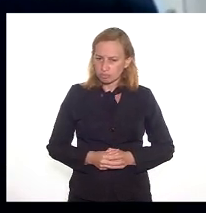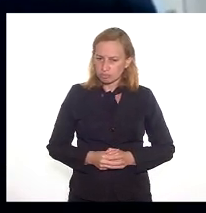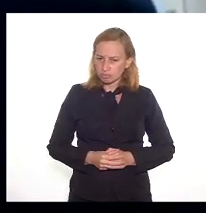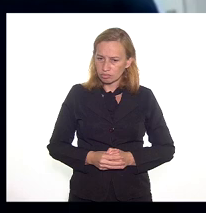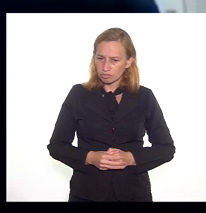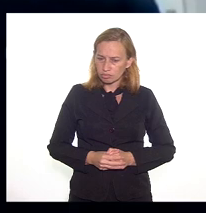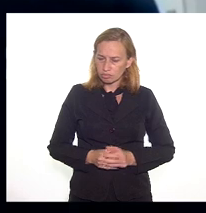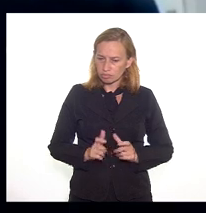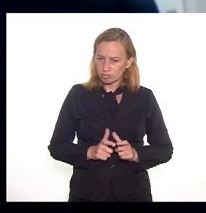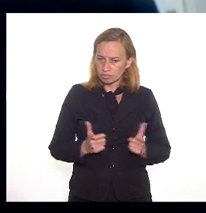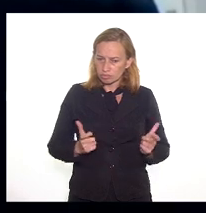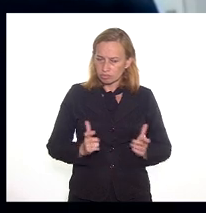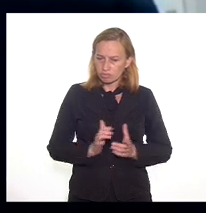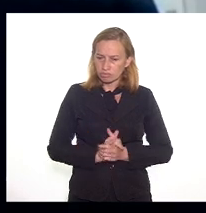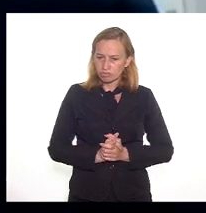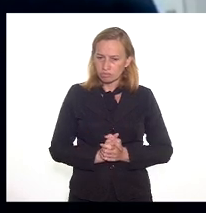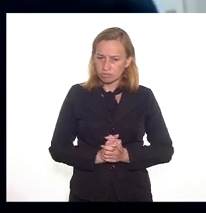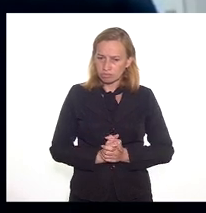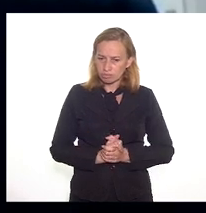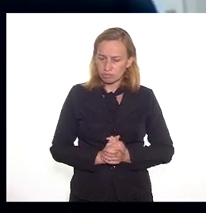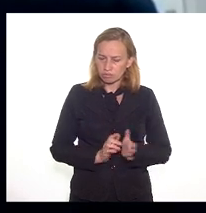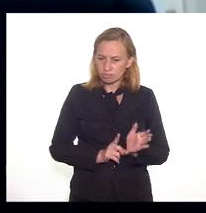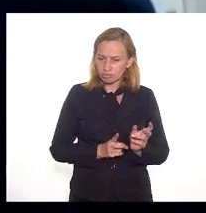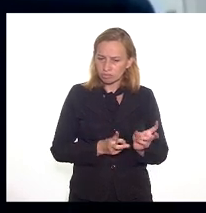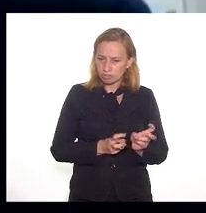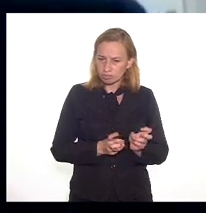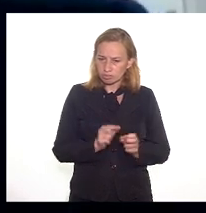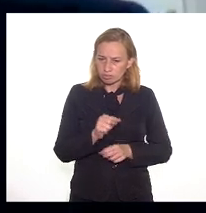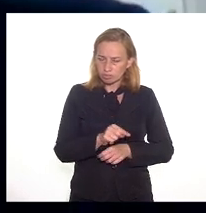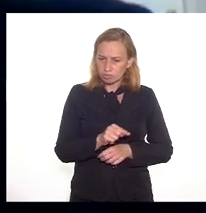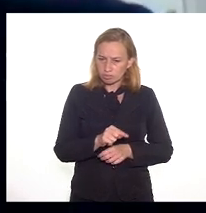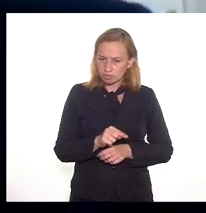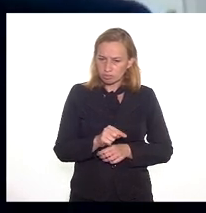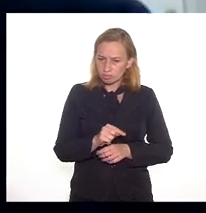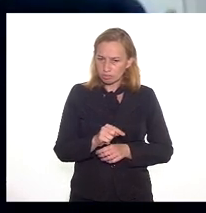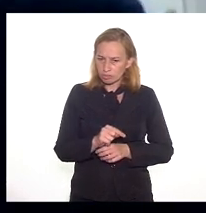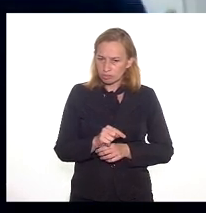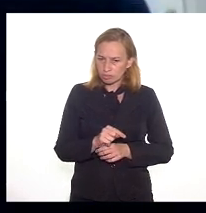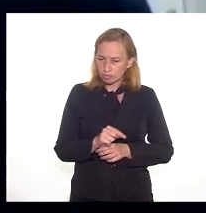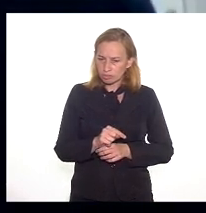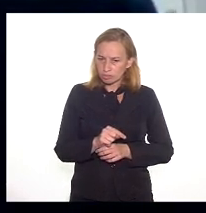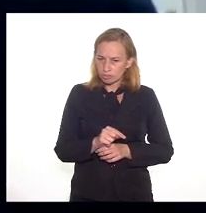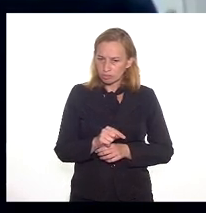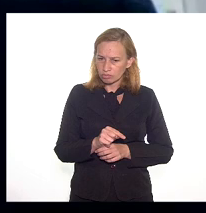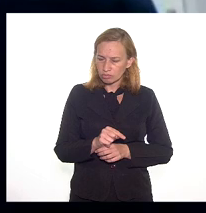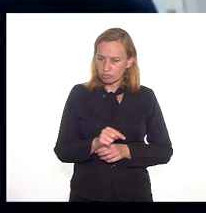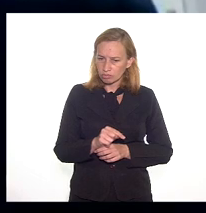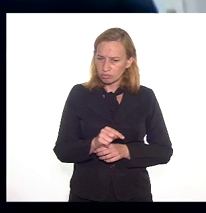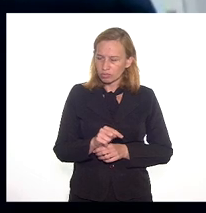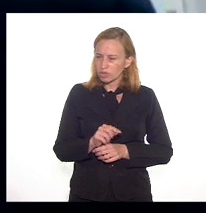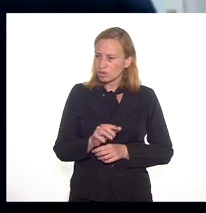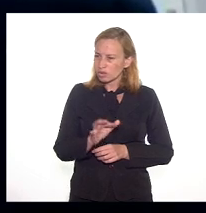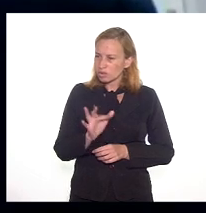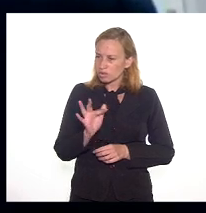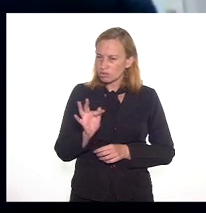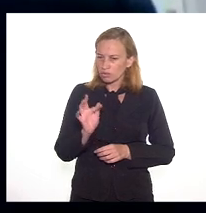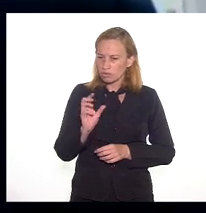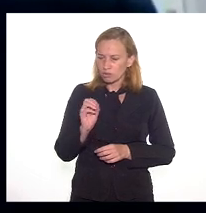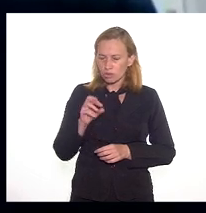ele é nulo. O que a gente verificou é que os fornecedores, quando a gente coloca isso para o mercado, os fornecedores eles